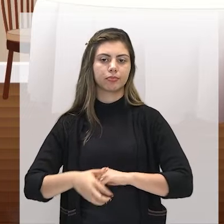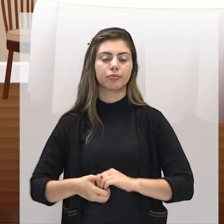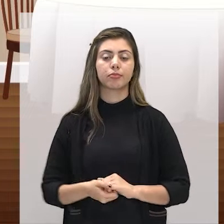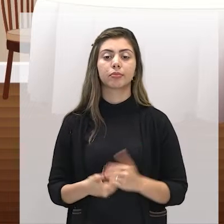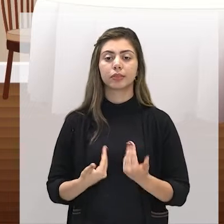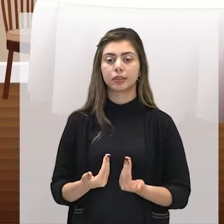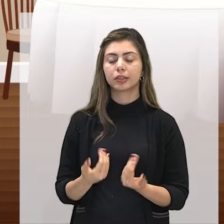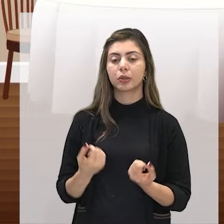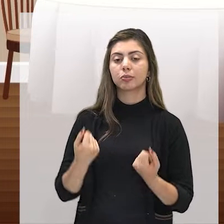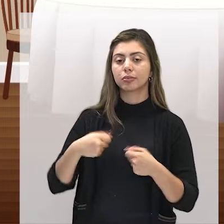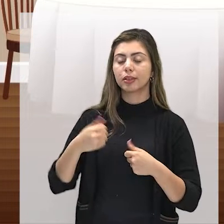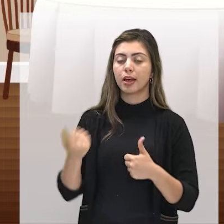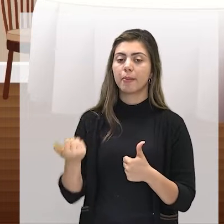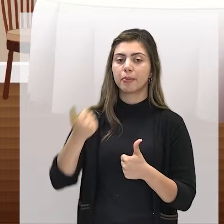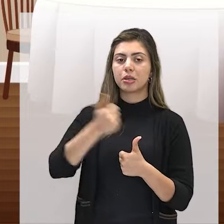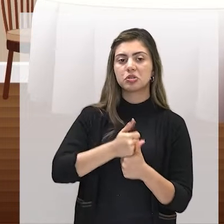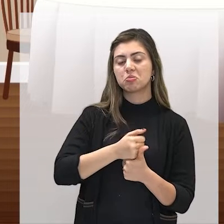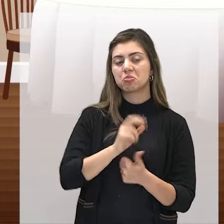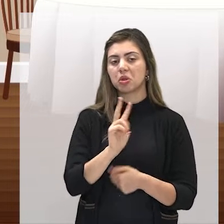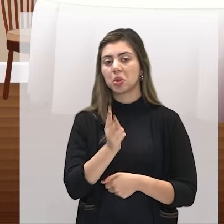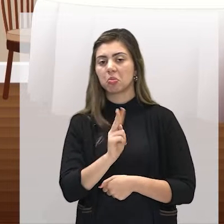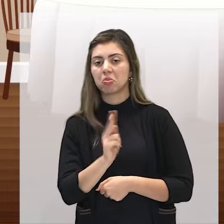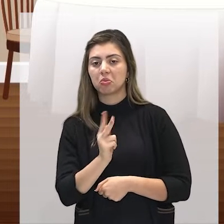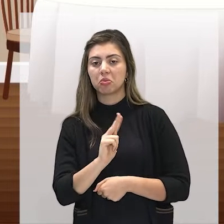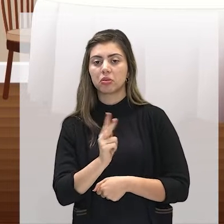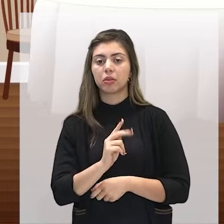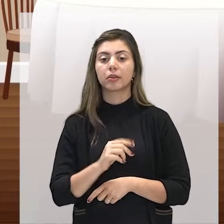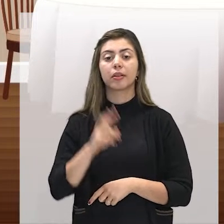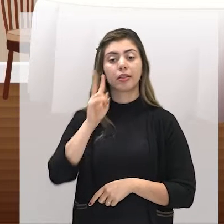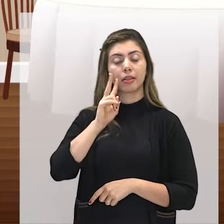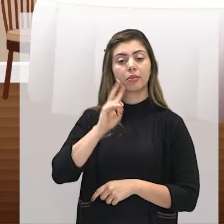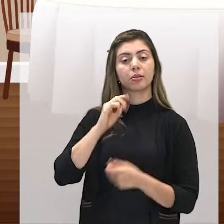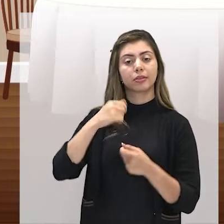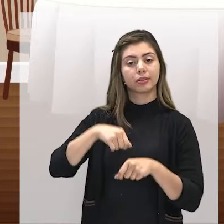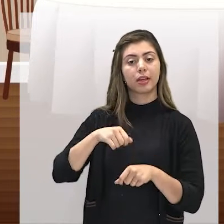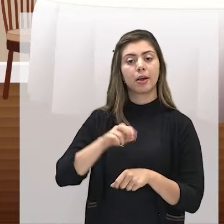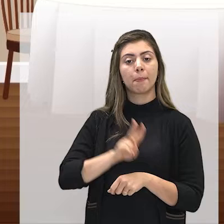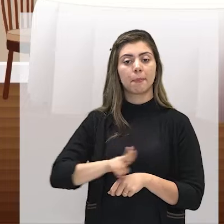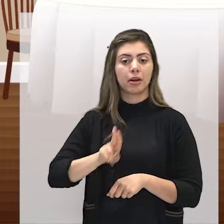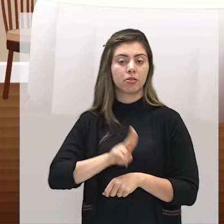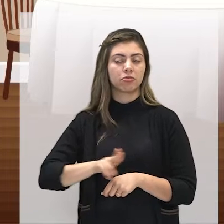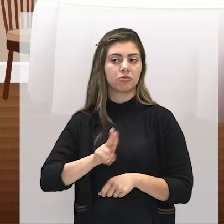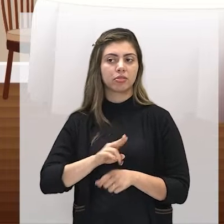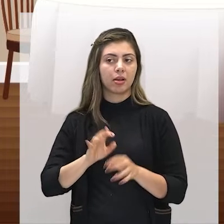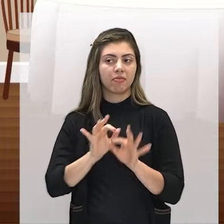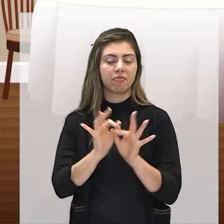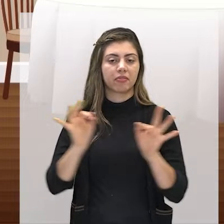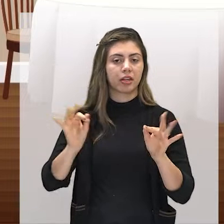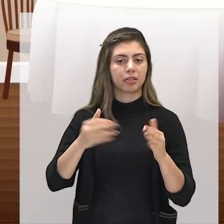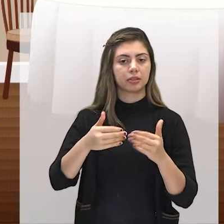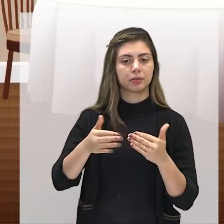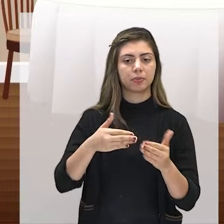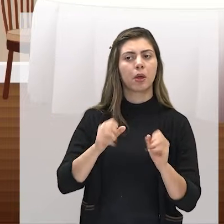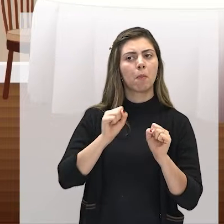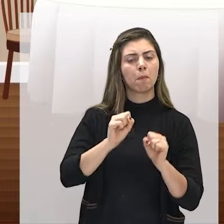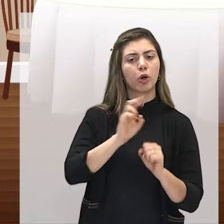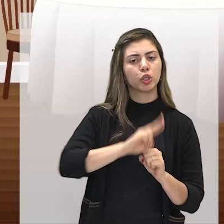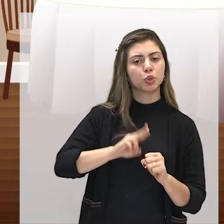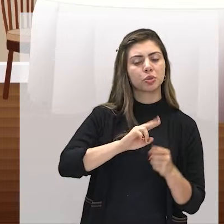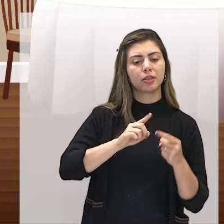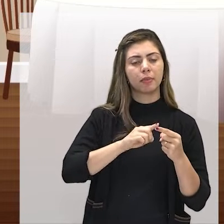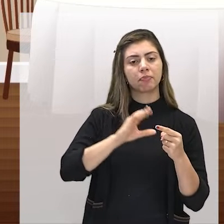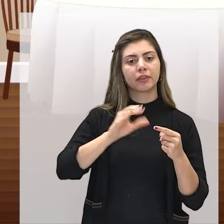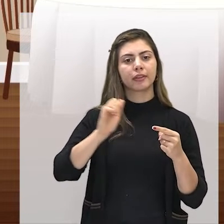substituir o can pelo could, pode fazê-lo. Lembrando que eu posso fazer essa mudança em qualquer situação. Se eu posso utilizar o can, eu posso